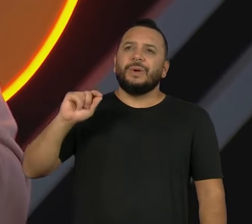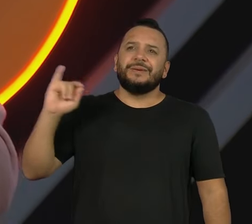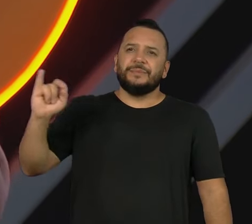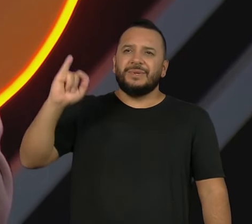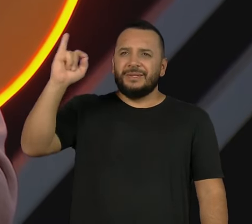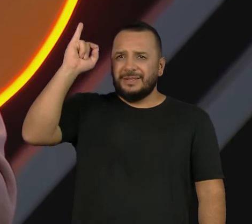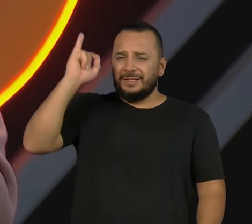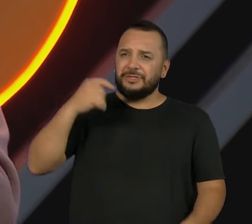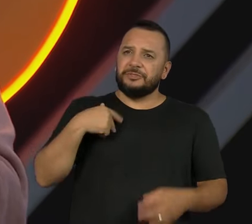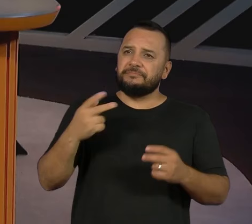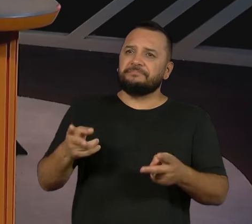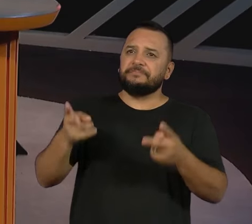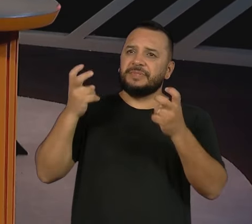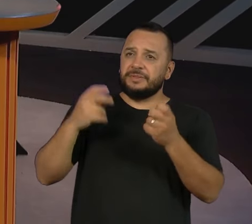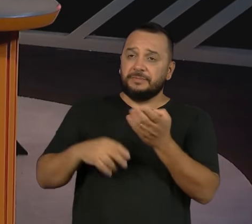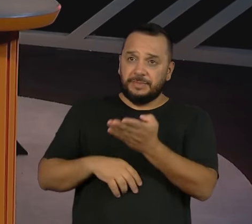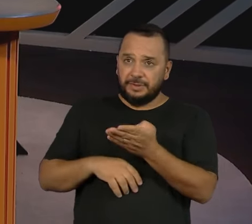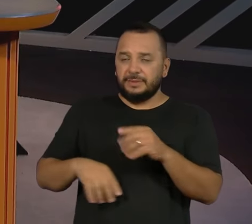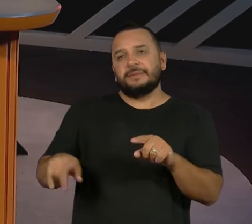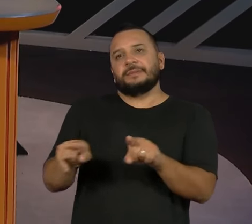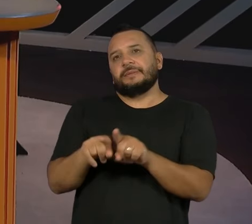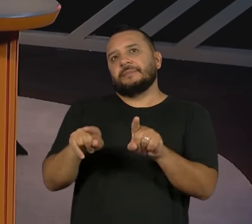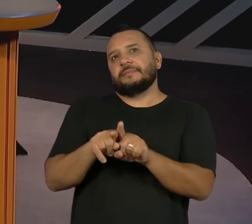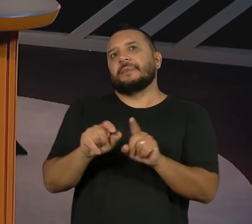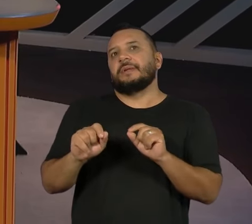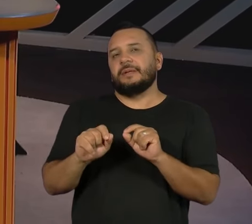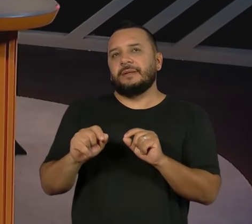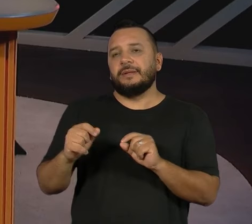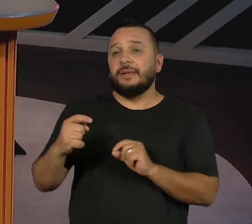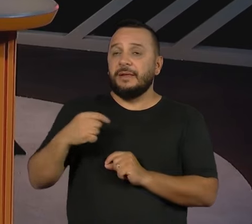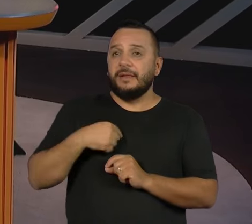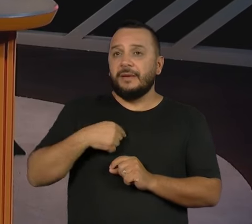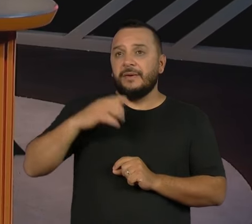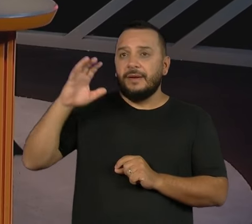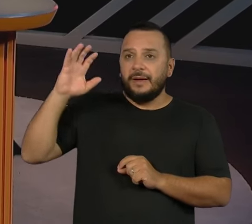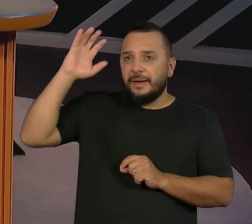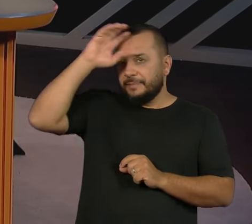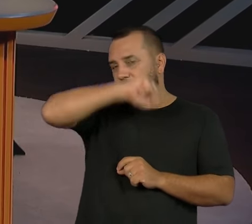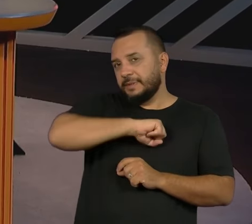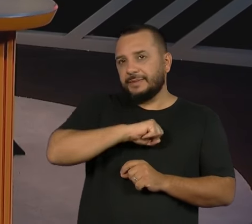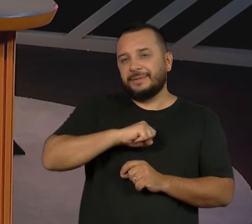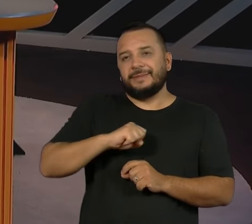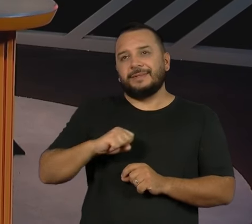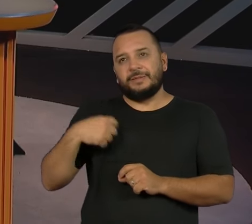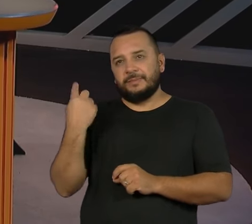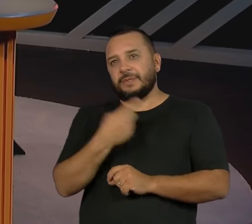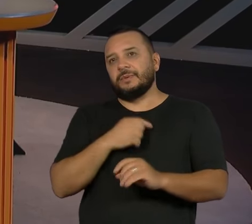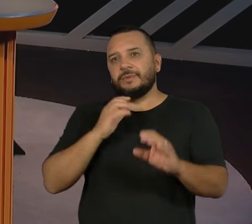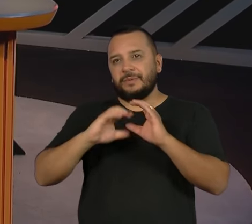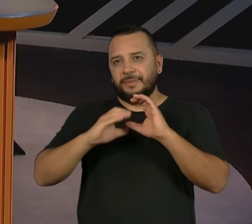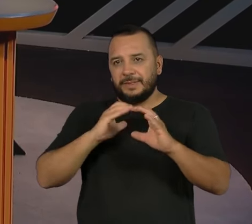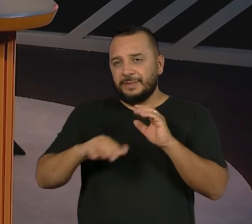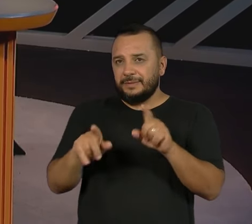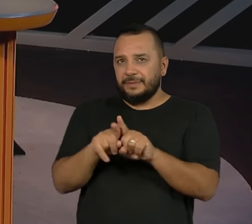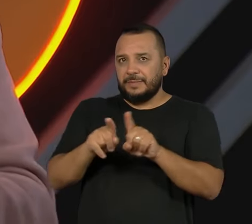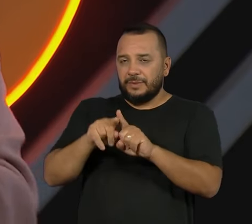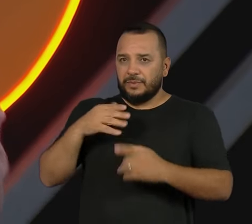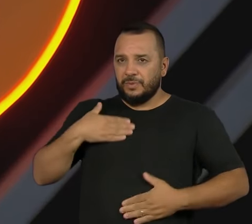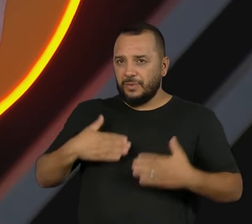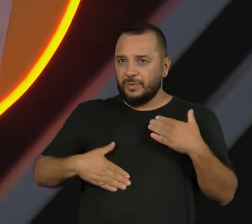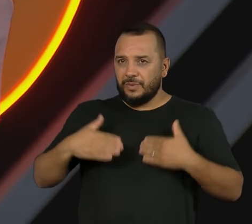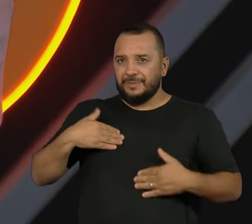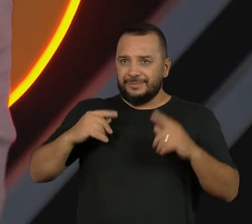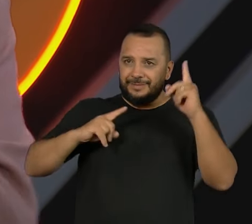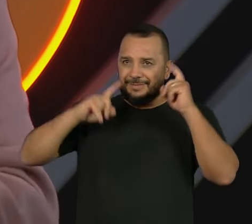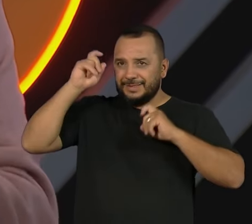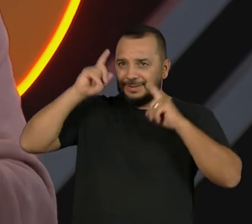importante observar, o que a gente pode apreender para a nossa comunicação, para a nossa expressão corporal, com